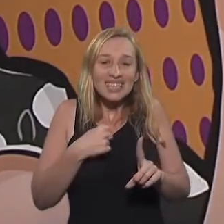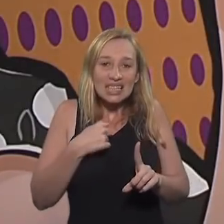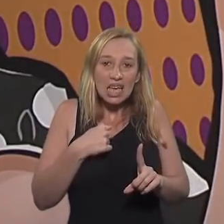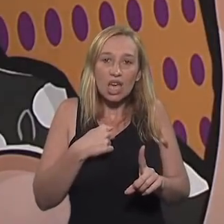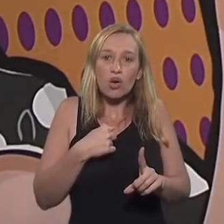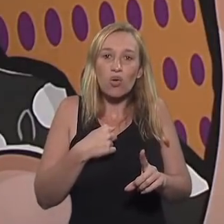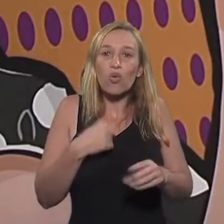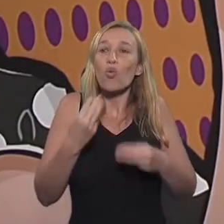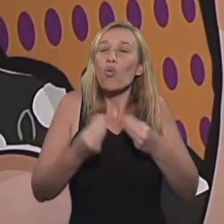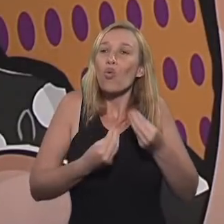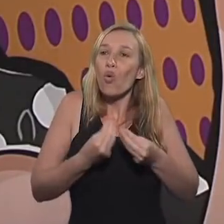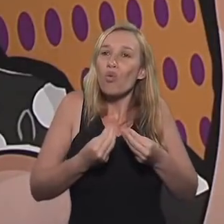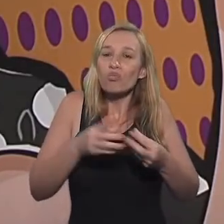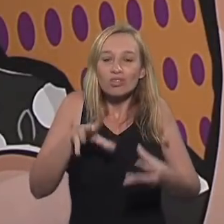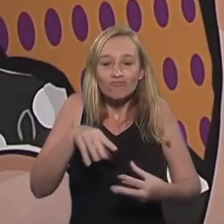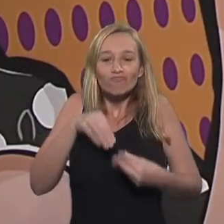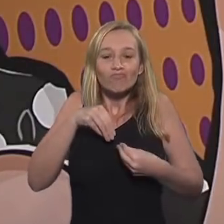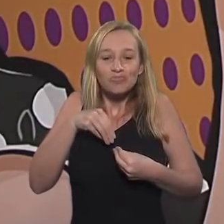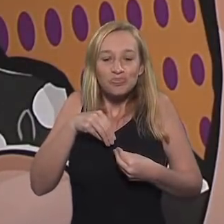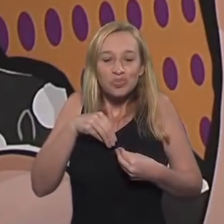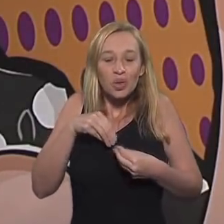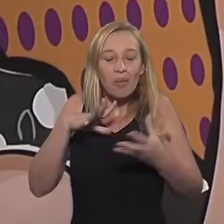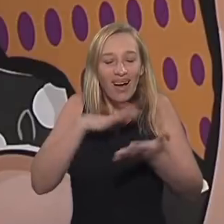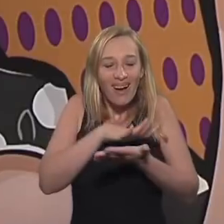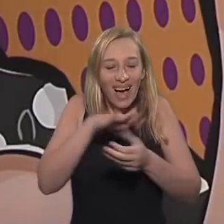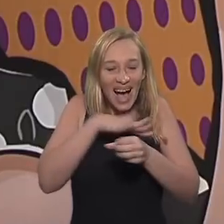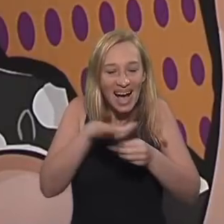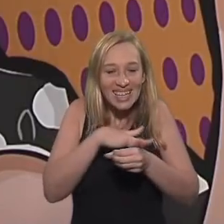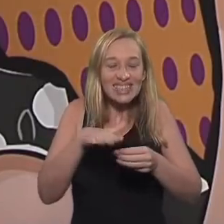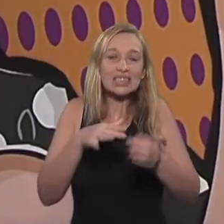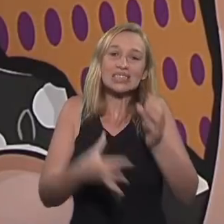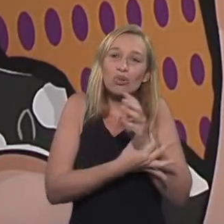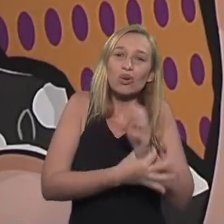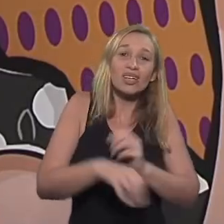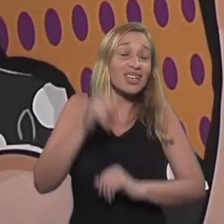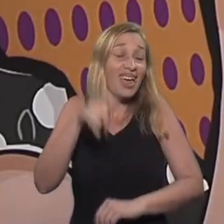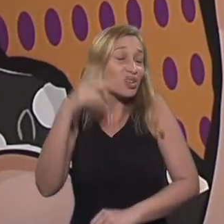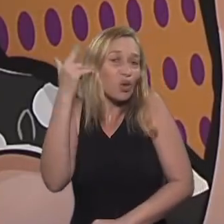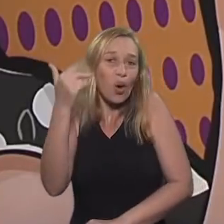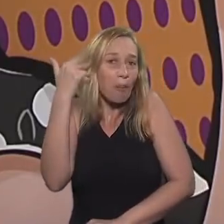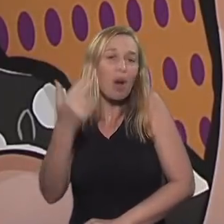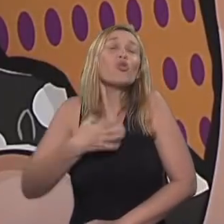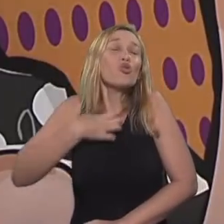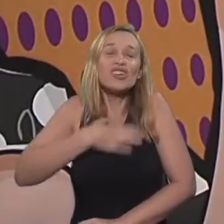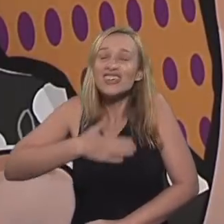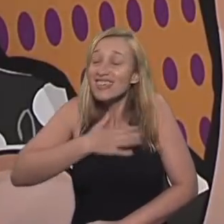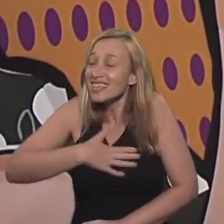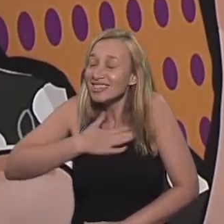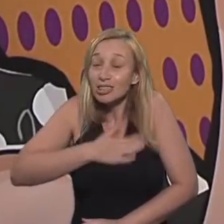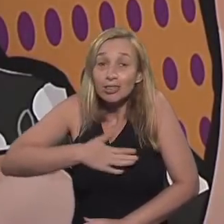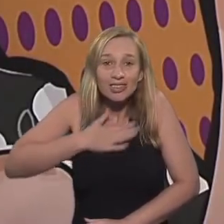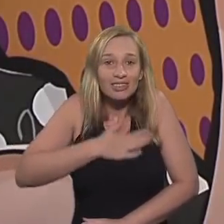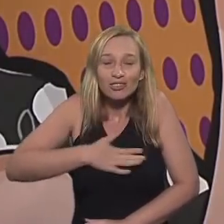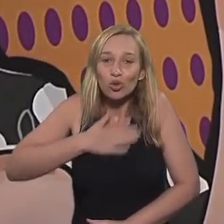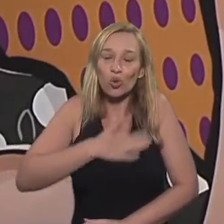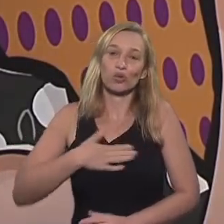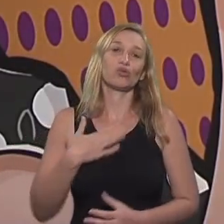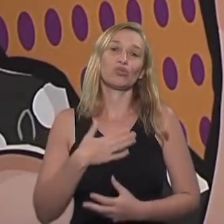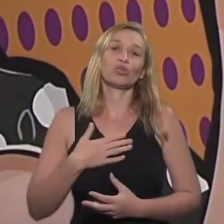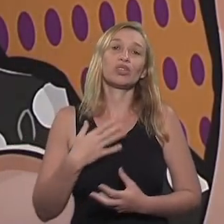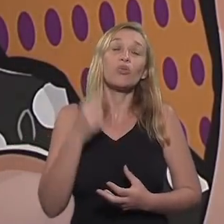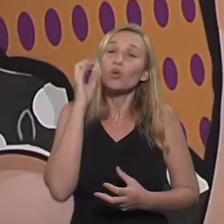perigo. Mas assim, como eu me identifico com essa área da segurança, para mim já virou algo normal e algo que eu quero muito, algo que eu